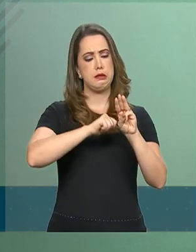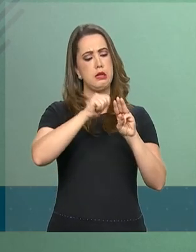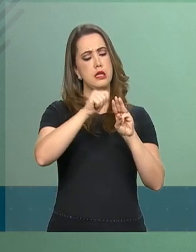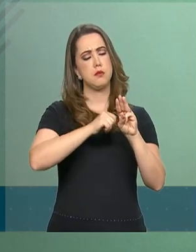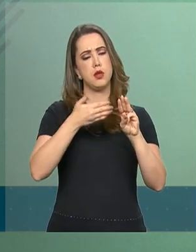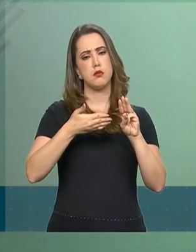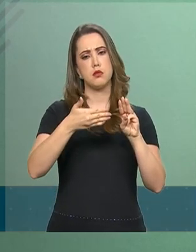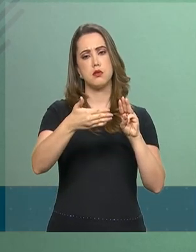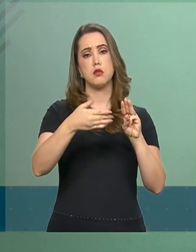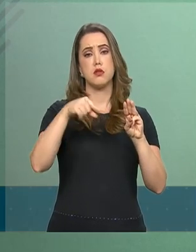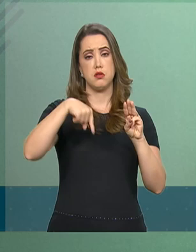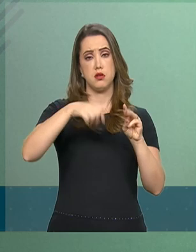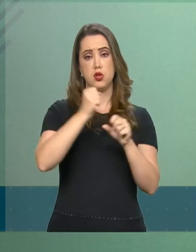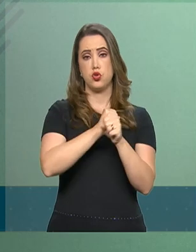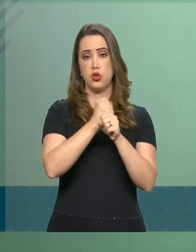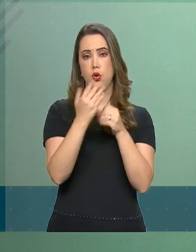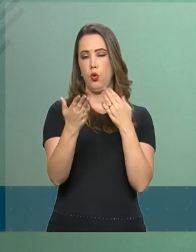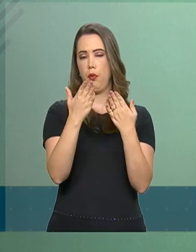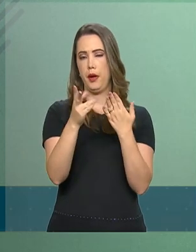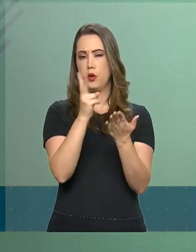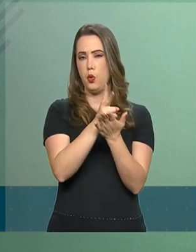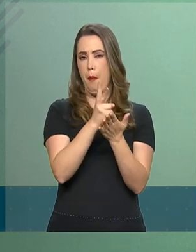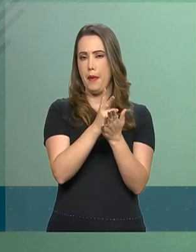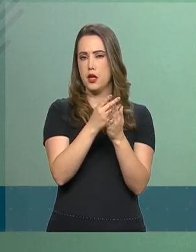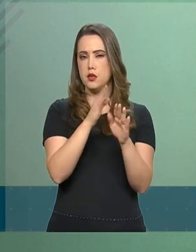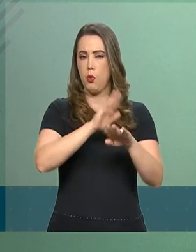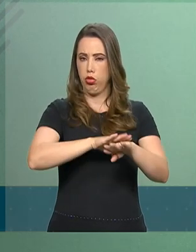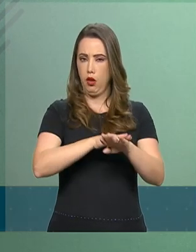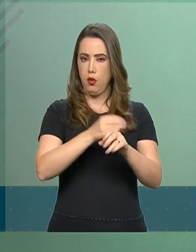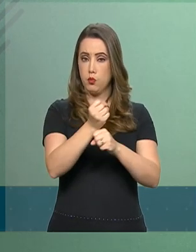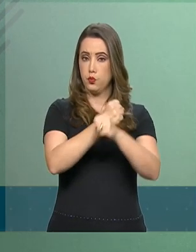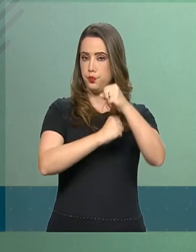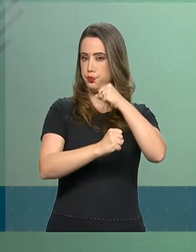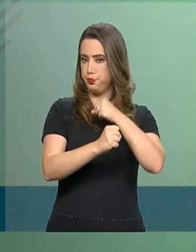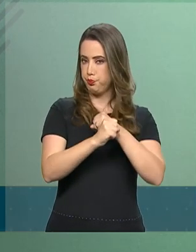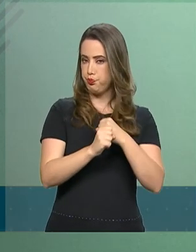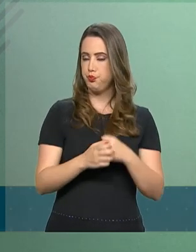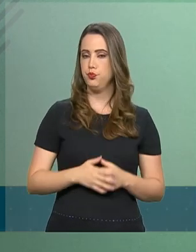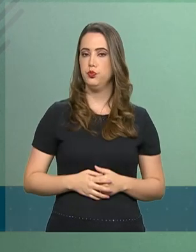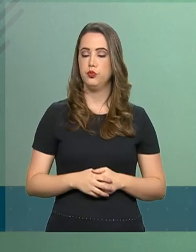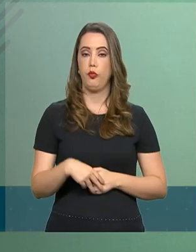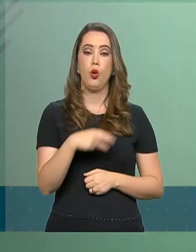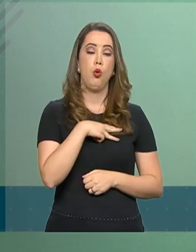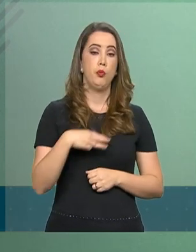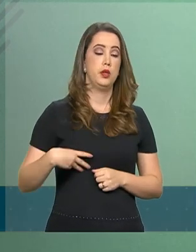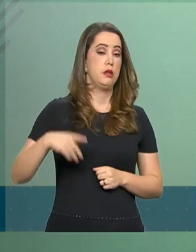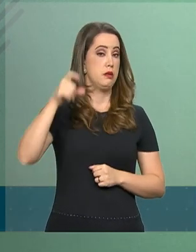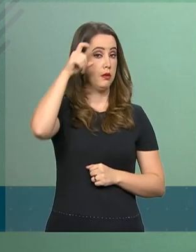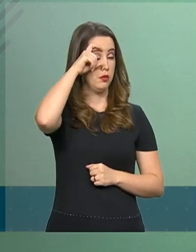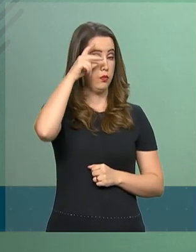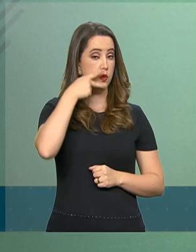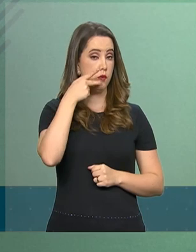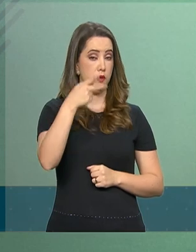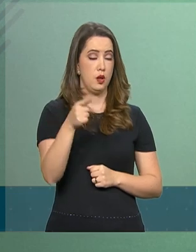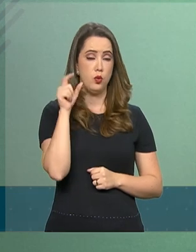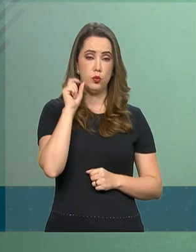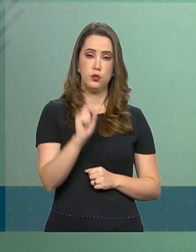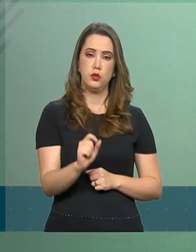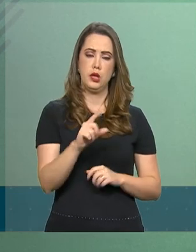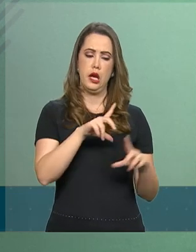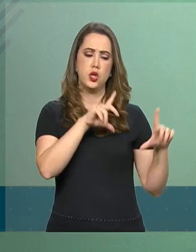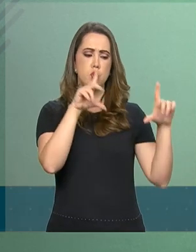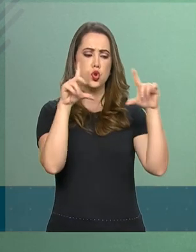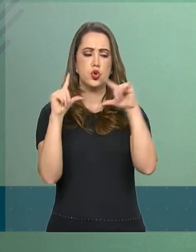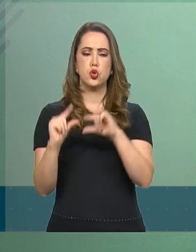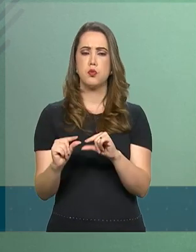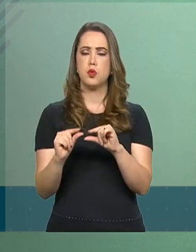2010 18 o ministro sérgio moro ressaltou que o mérito dessa redução